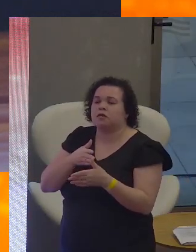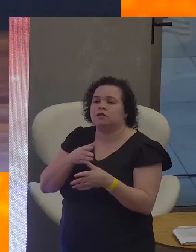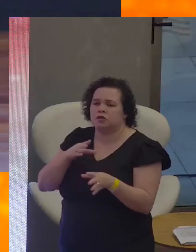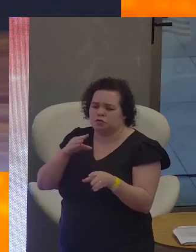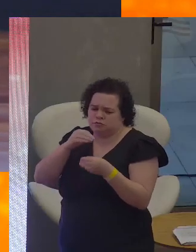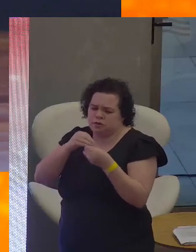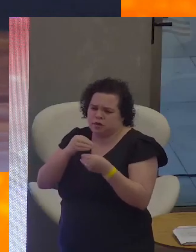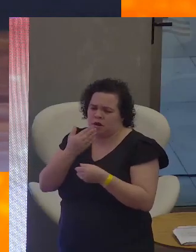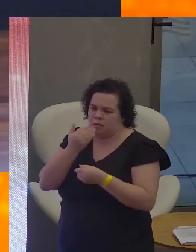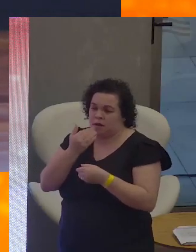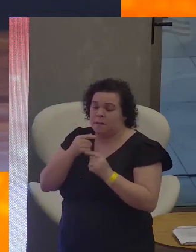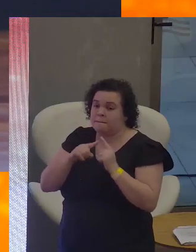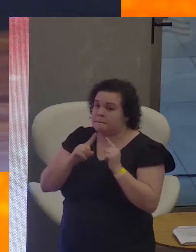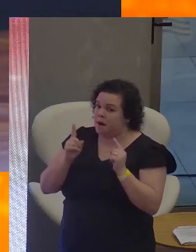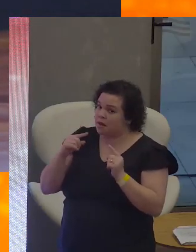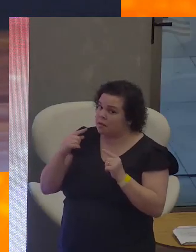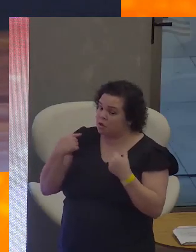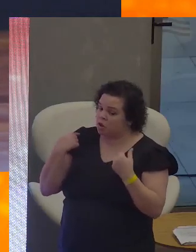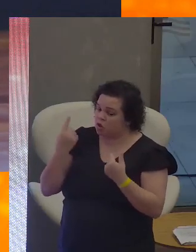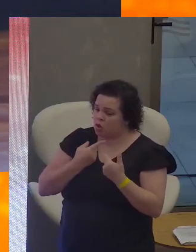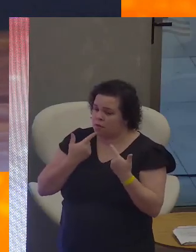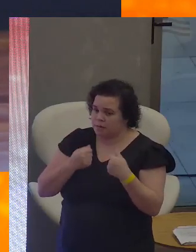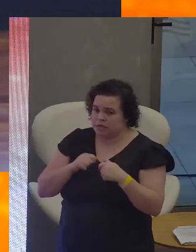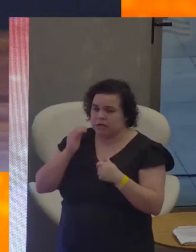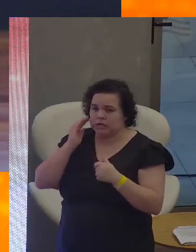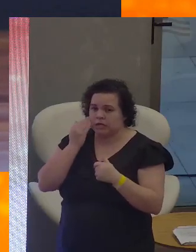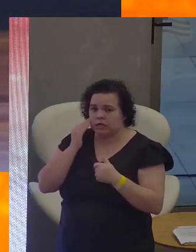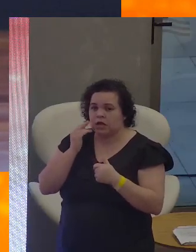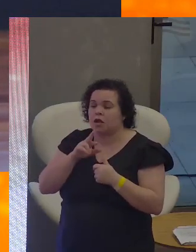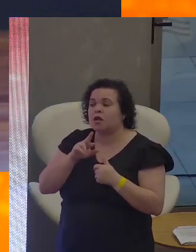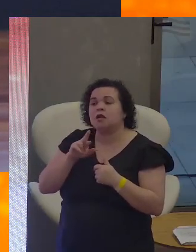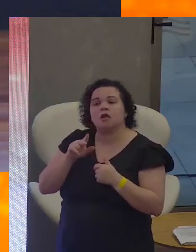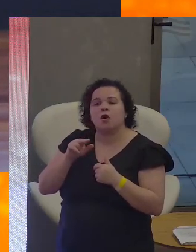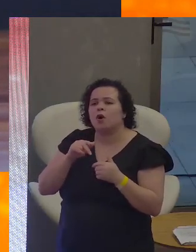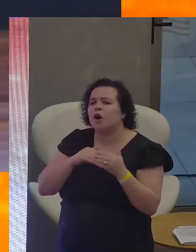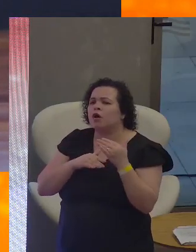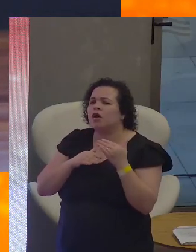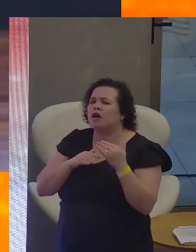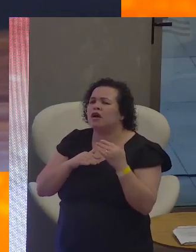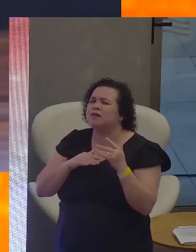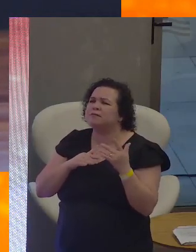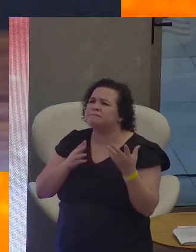Temos. Mas a gente tem que entender que isso não é de todo ruim.